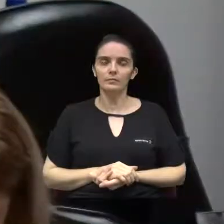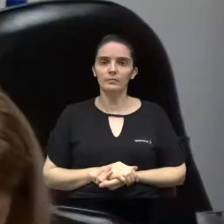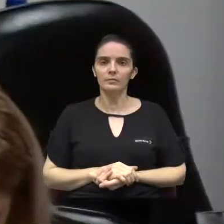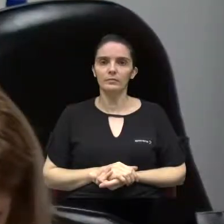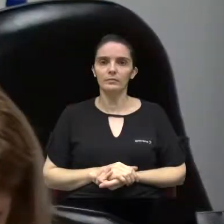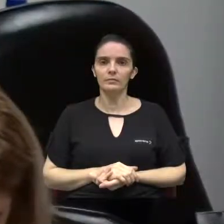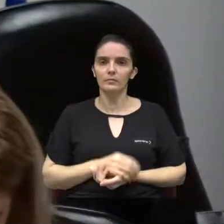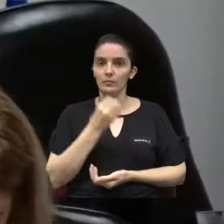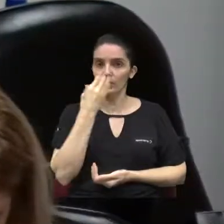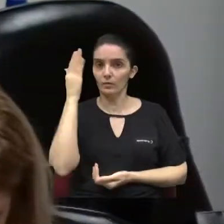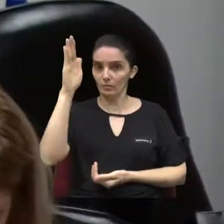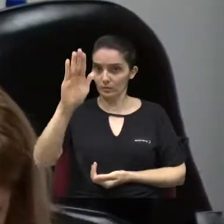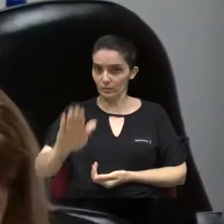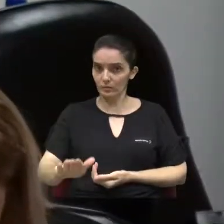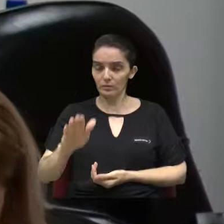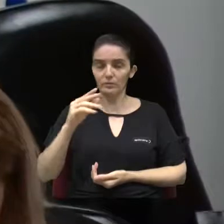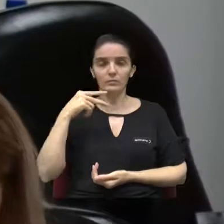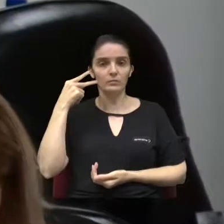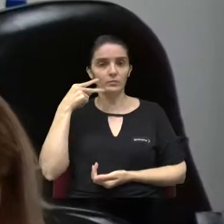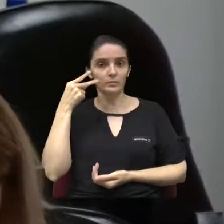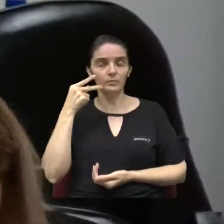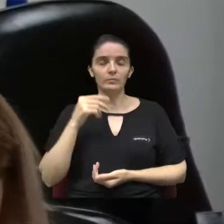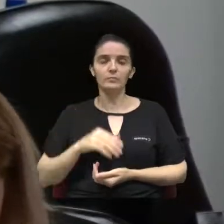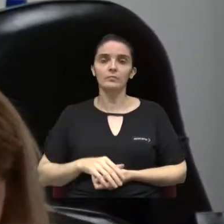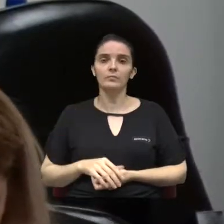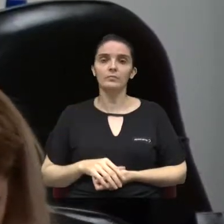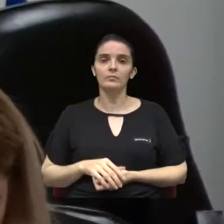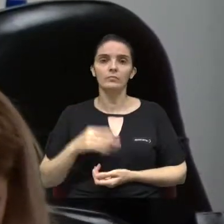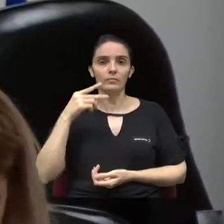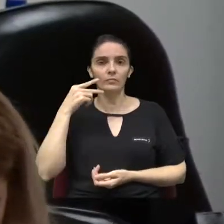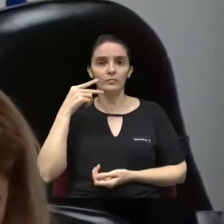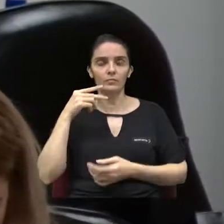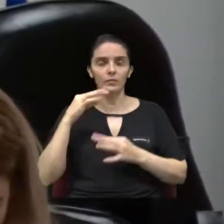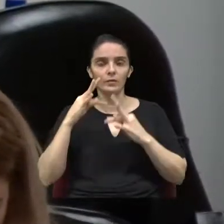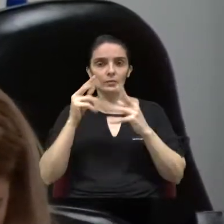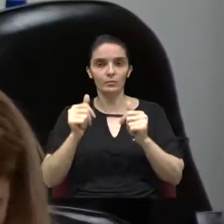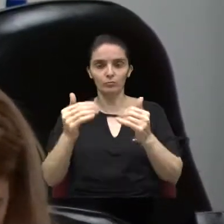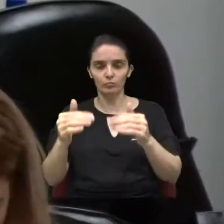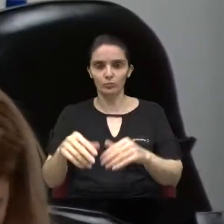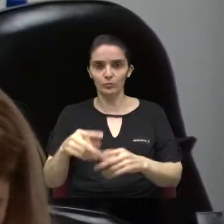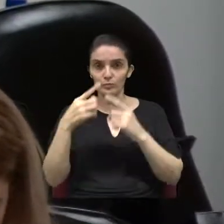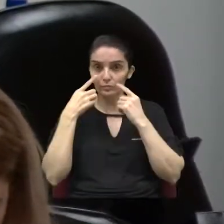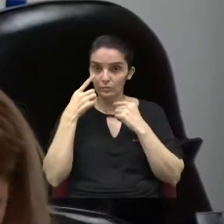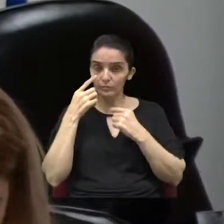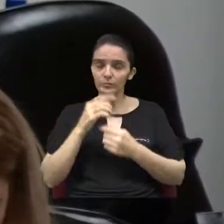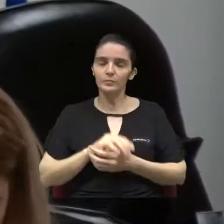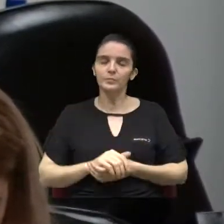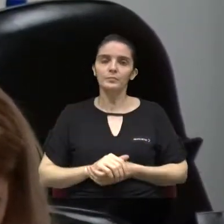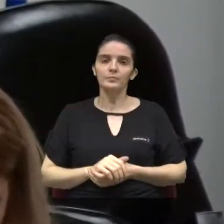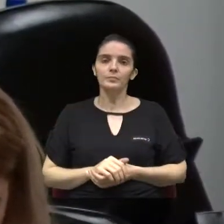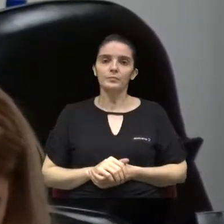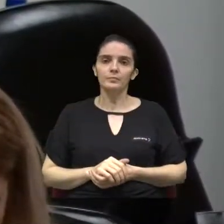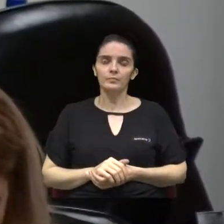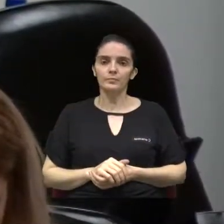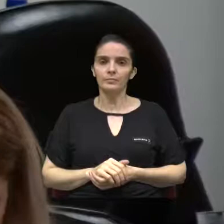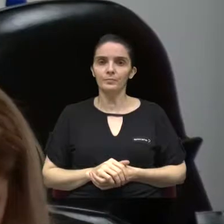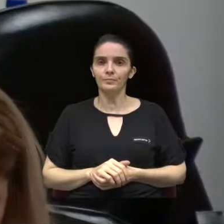Boa tarde, presidente, nobres pares, público que nos acompanha. E, assim, bem rapidamente também para contribuir,